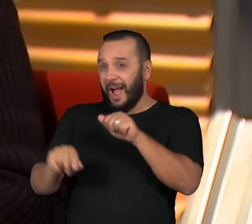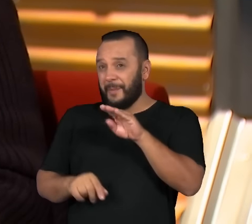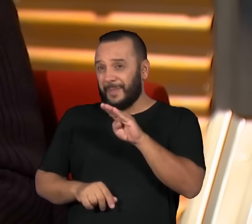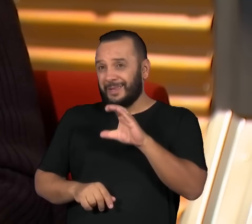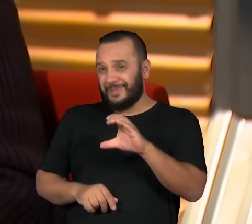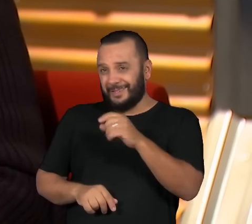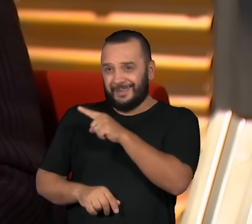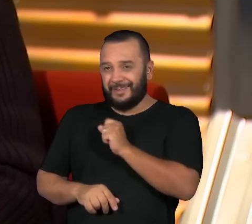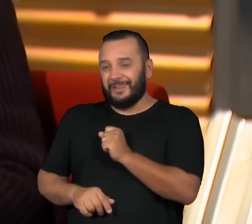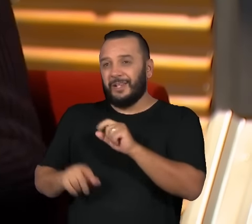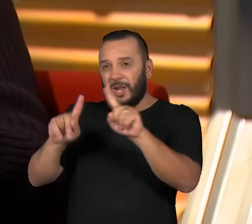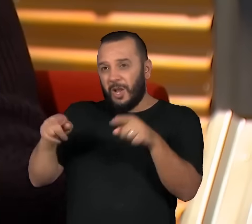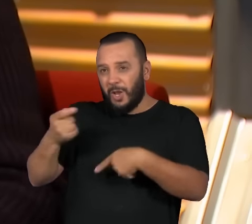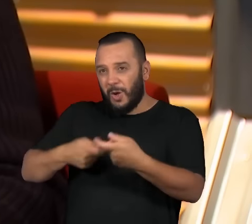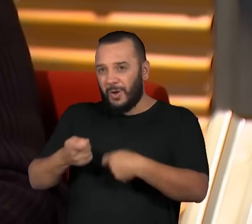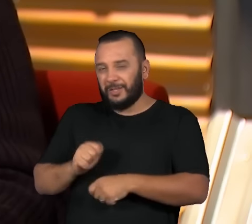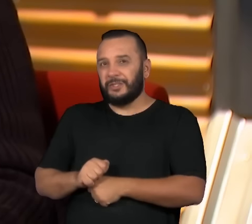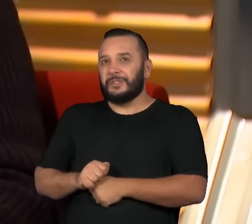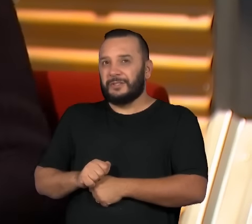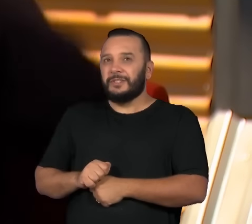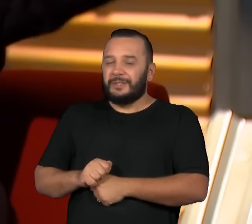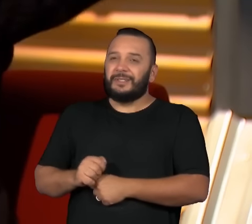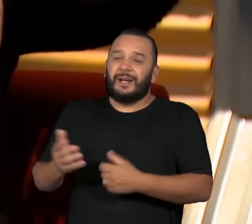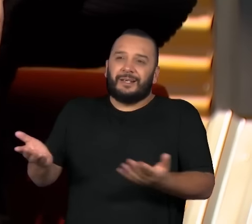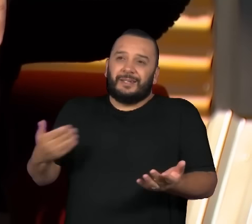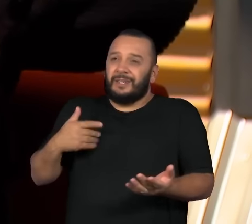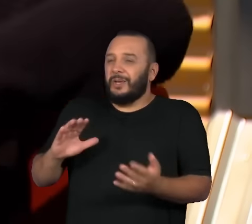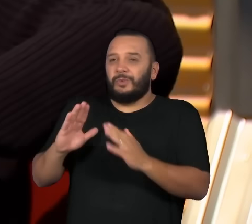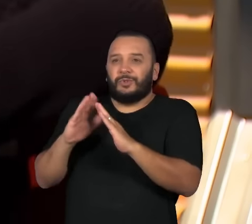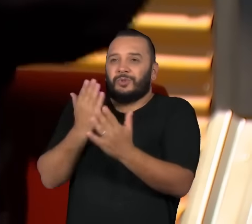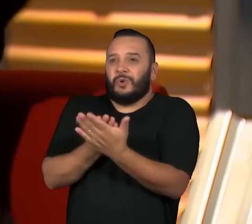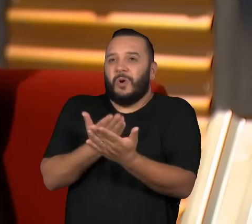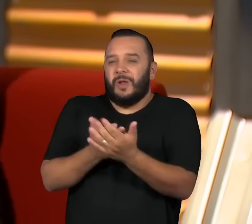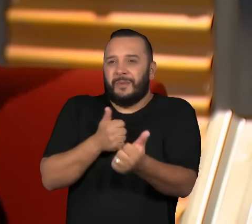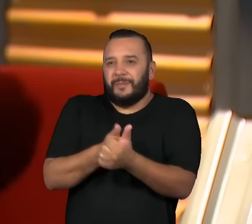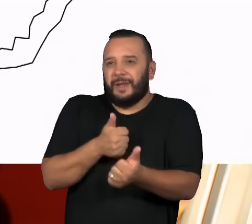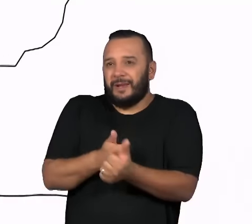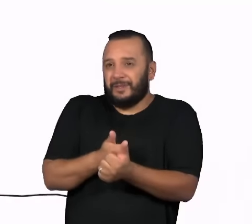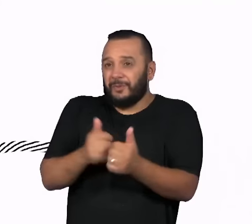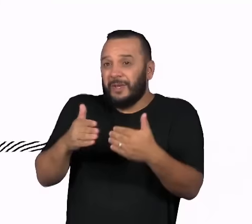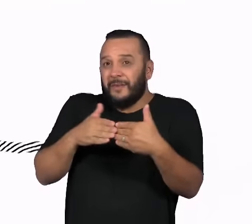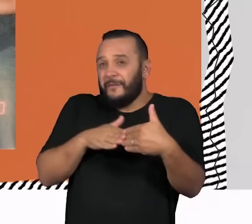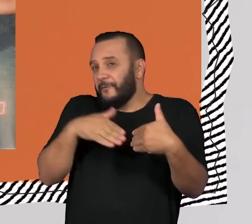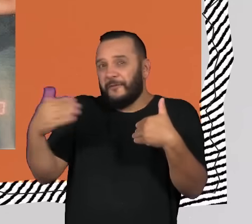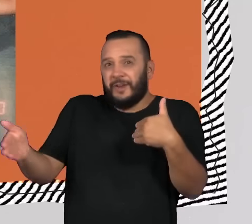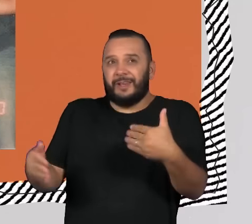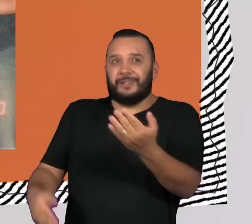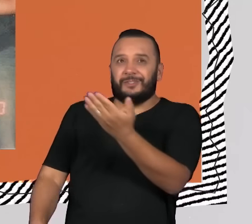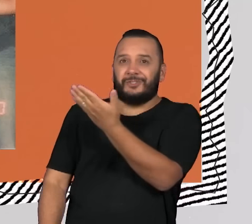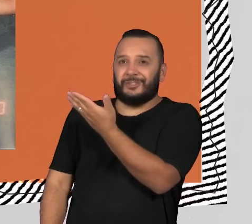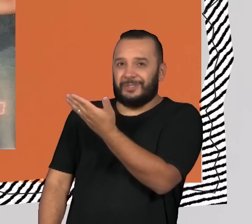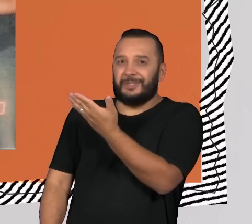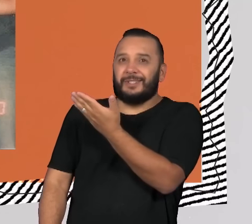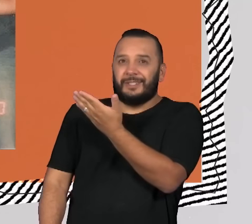E o destino é foda, né, meu? Eu vou estudar numa escola e a única loja de thrash metal é na frente da